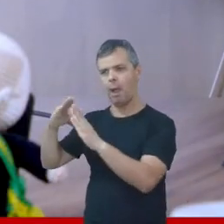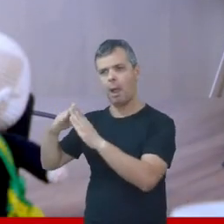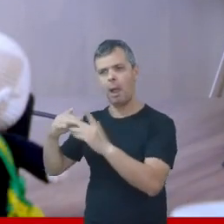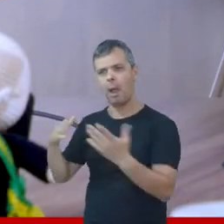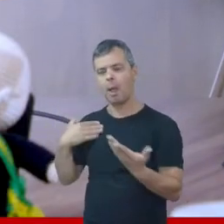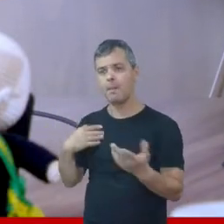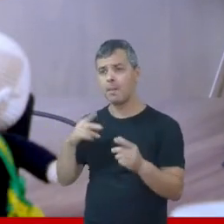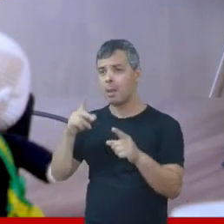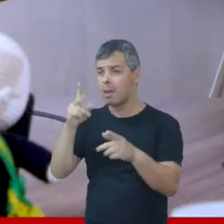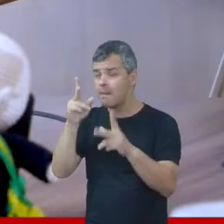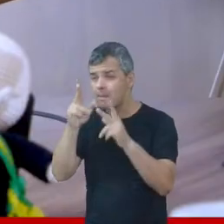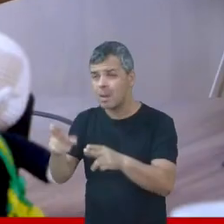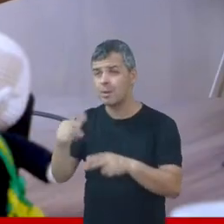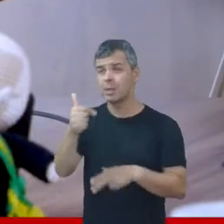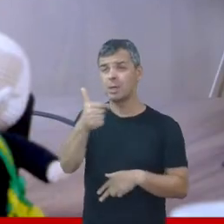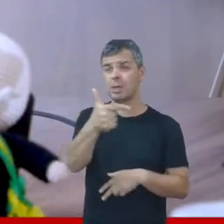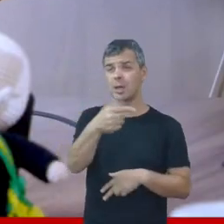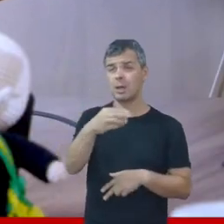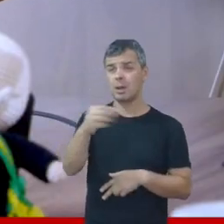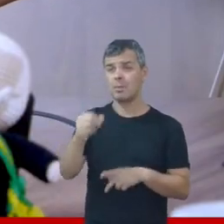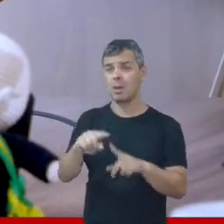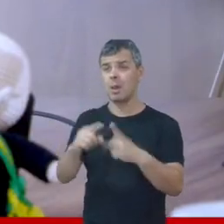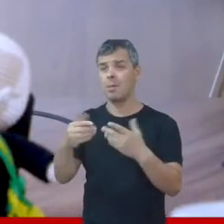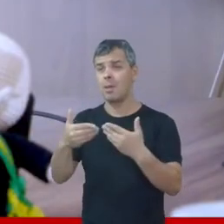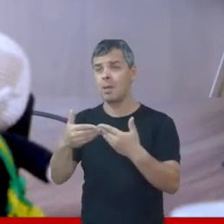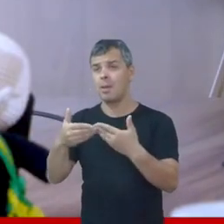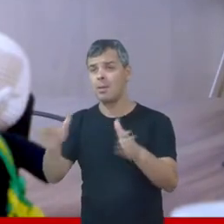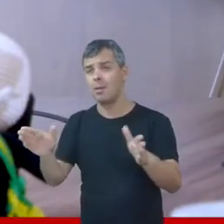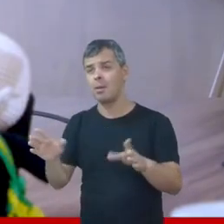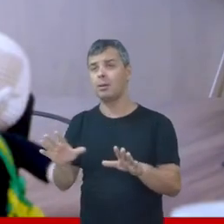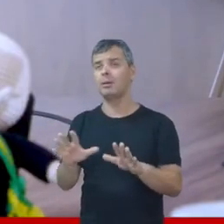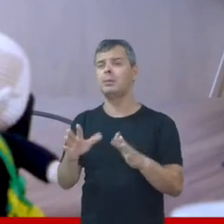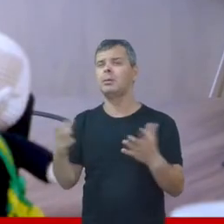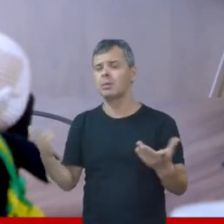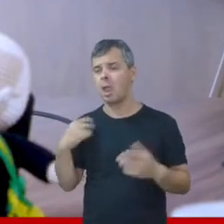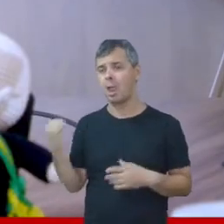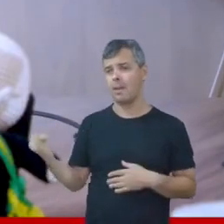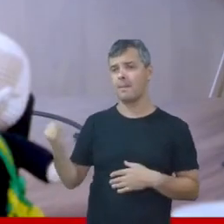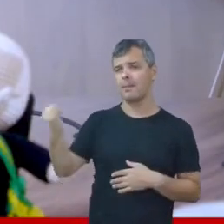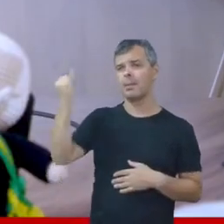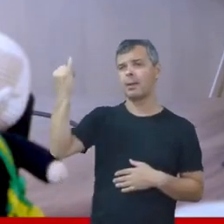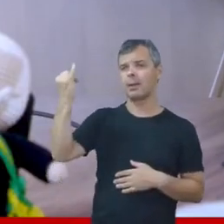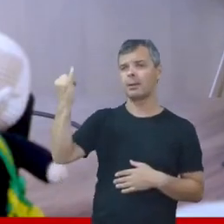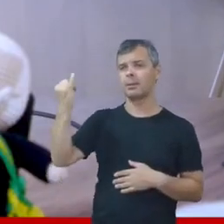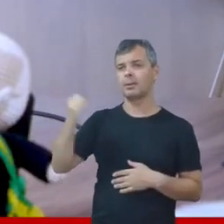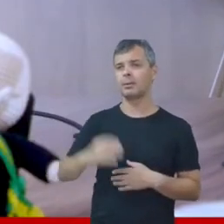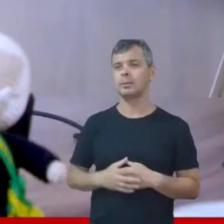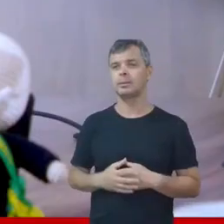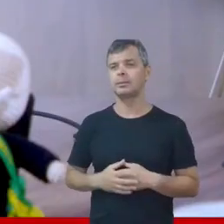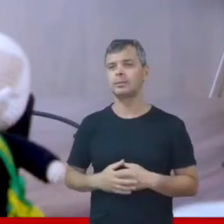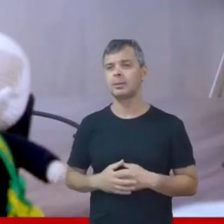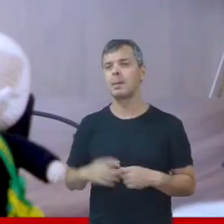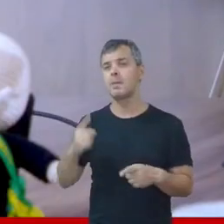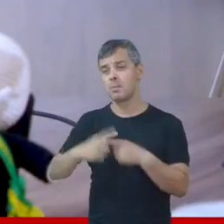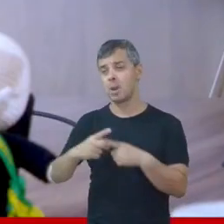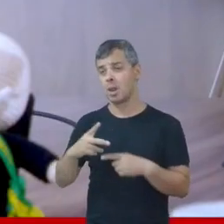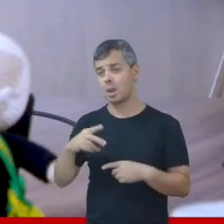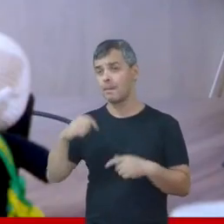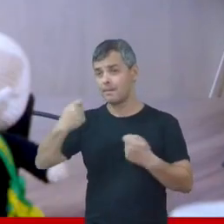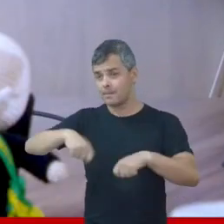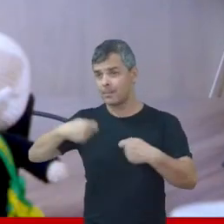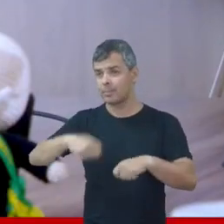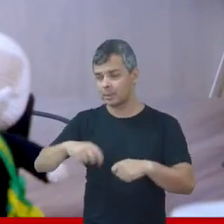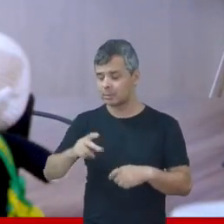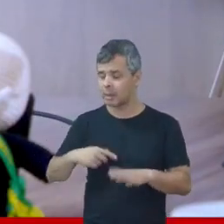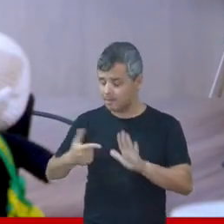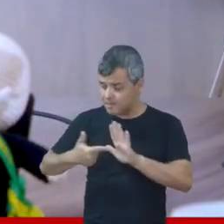mesmo governo que em 2003 estava criando lei para facilitar a abertura de igreja. Então, é importante só trazer essa questão. Com certeza. Porque eu acho que a gente precisa sempre